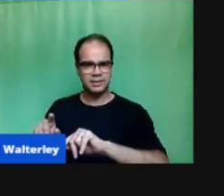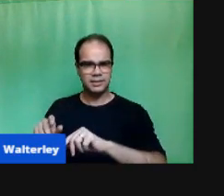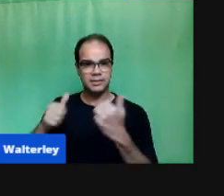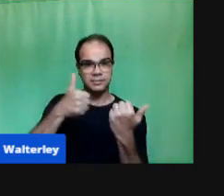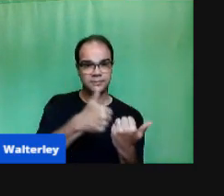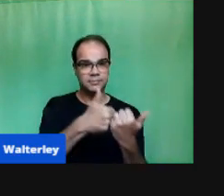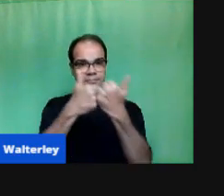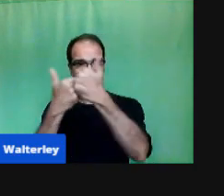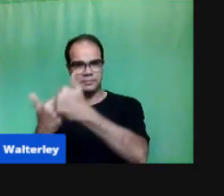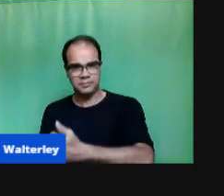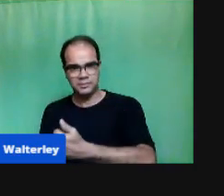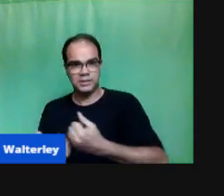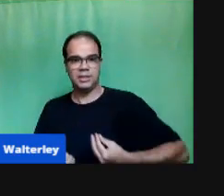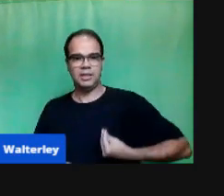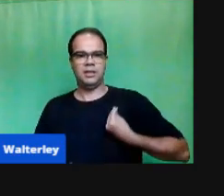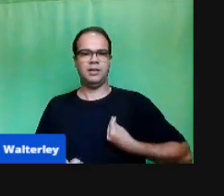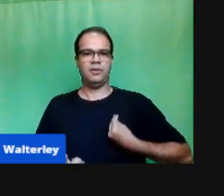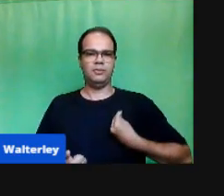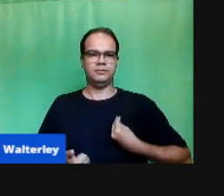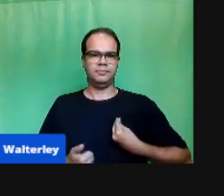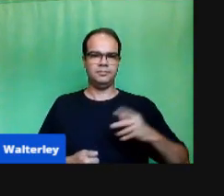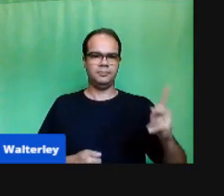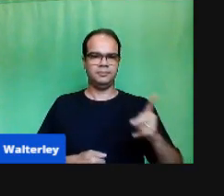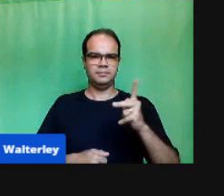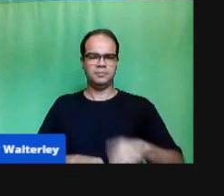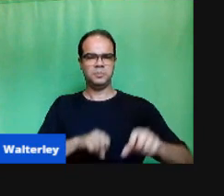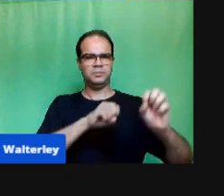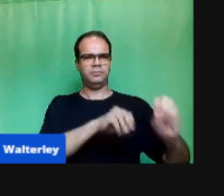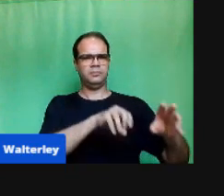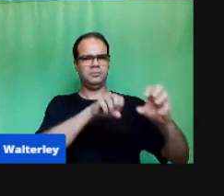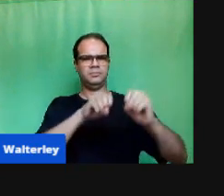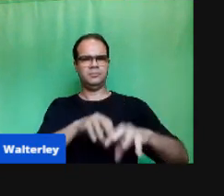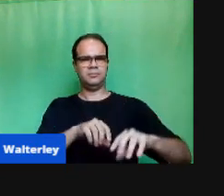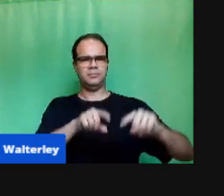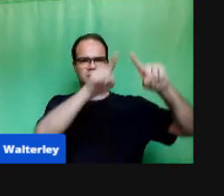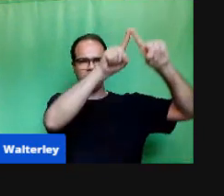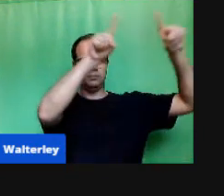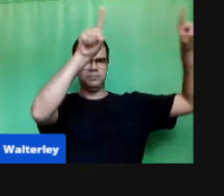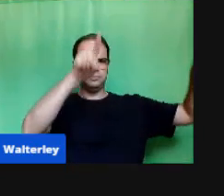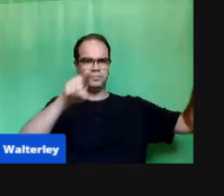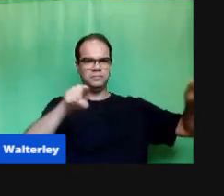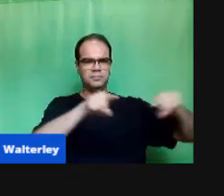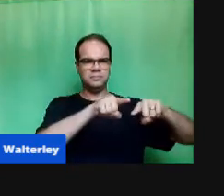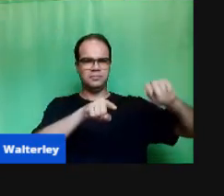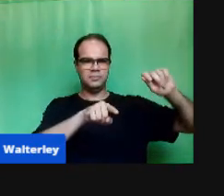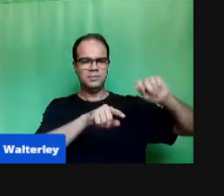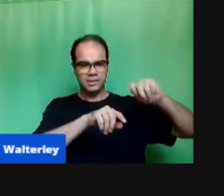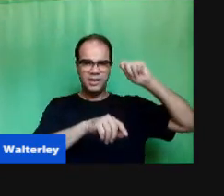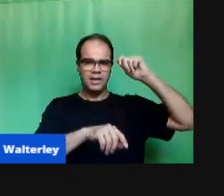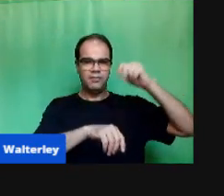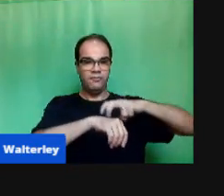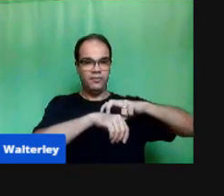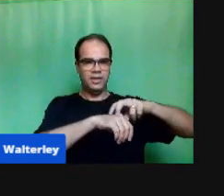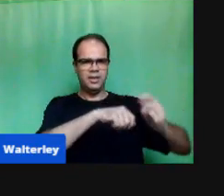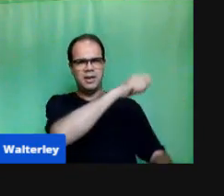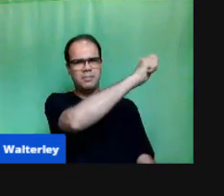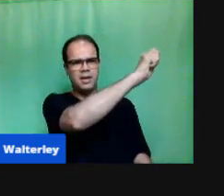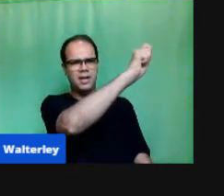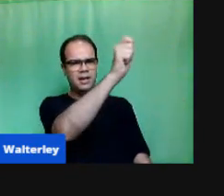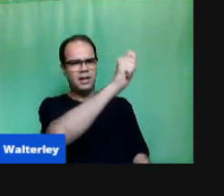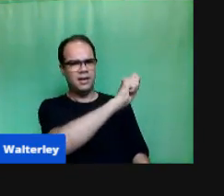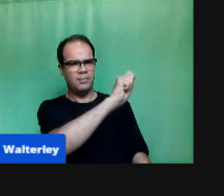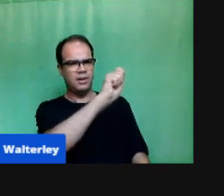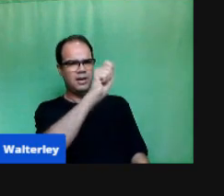tendo neste momento de pandemia, né? E com essa dificuldade que pegou todo mundo